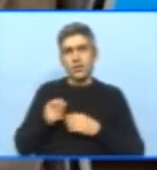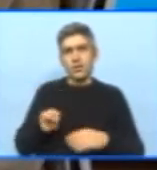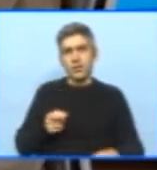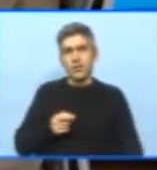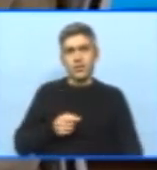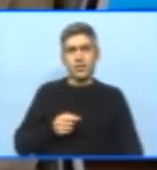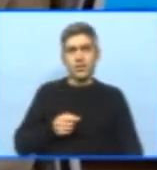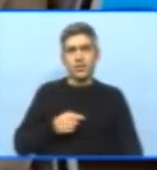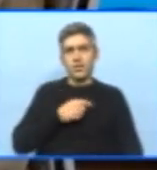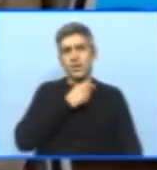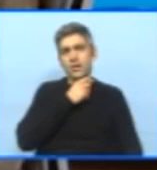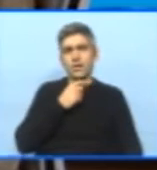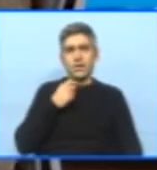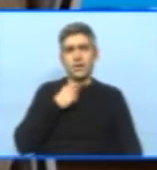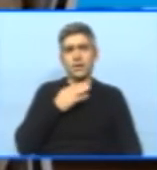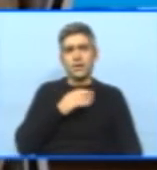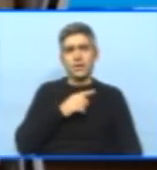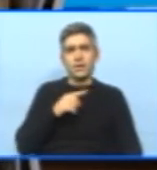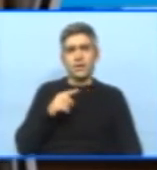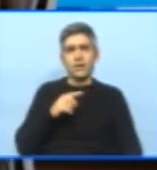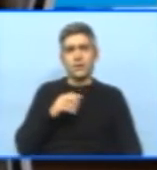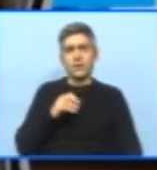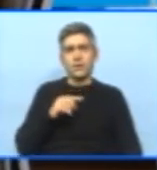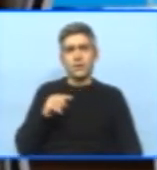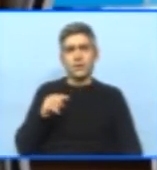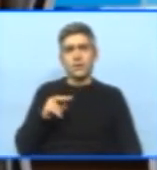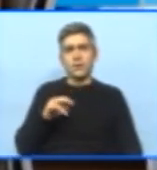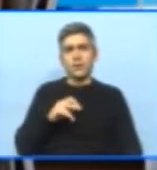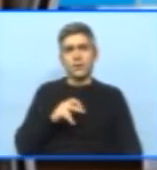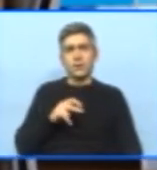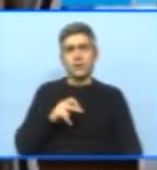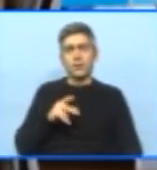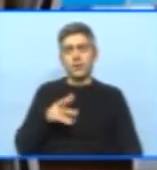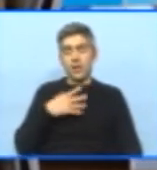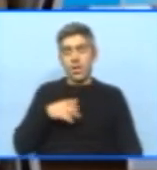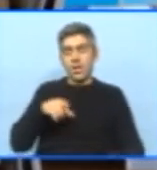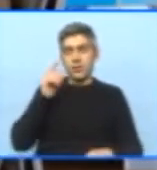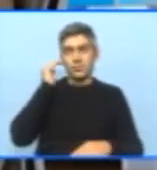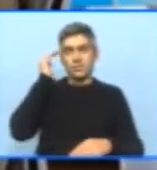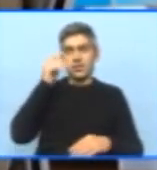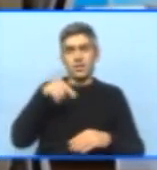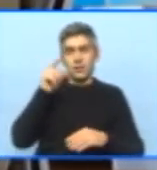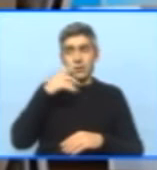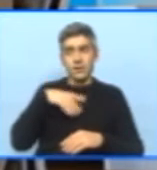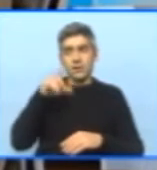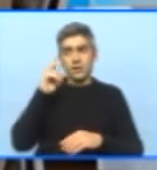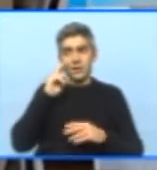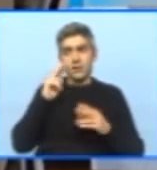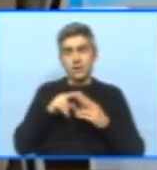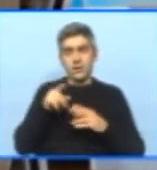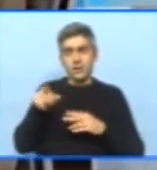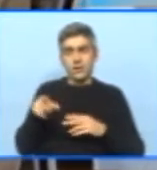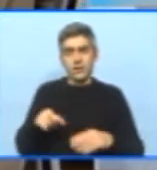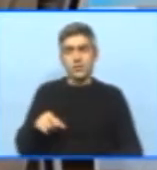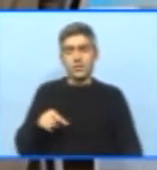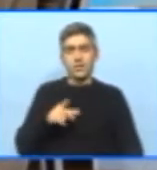E o padre São João Maria Vianney disse-lhe: mas tu não queres ir para o céu? Se tu fores para o céu, vais-te encontrar com ele.